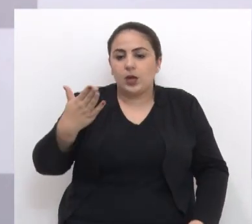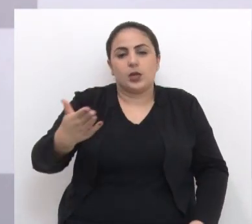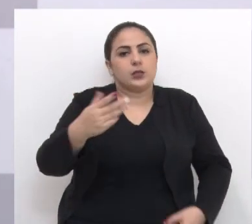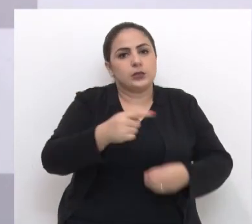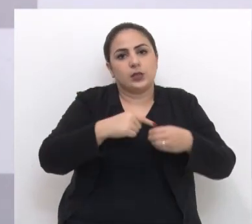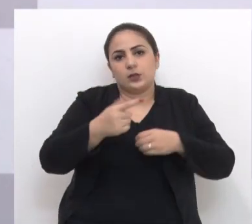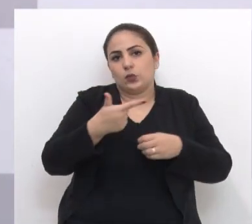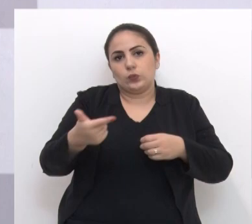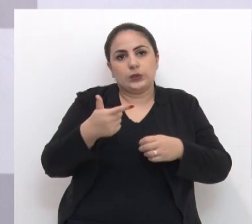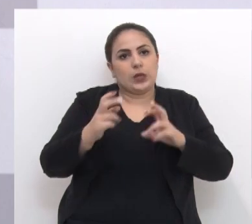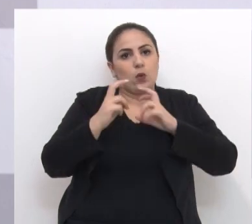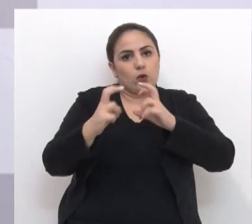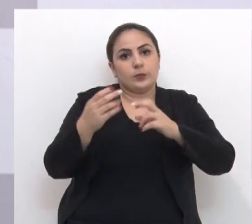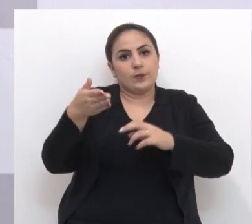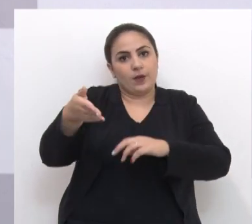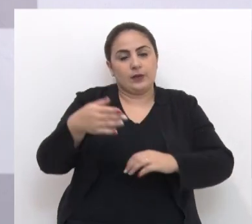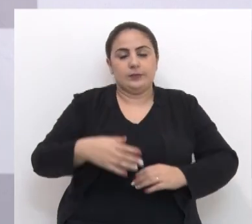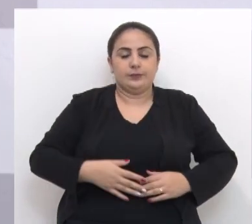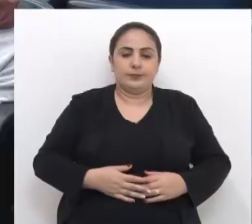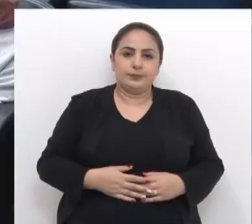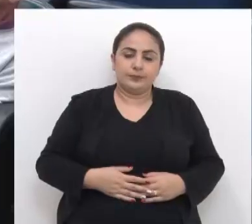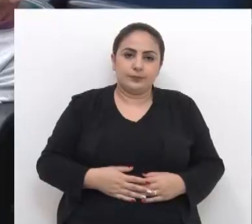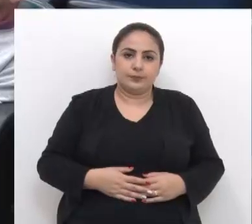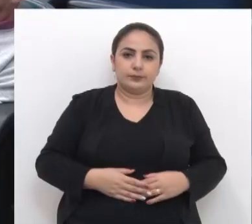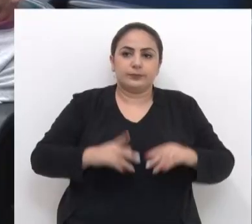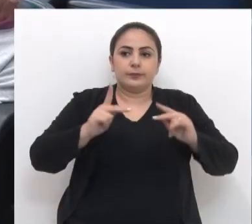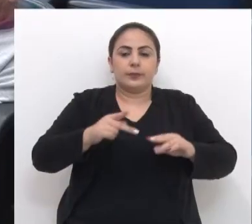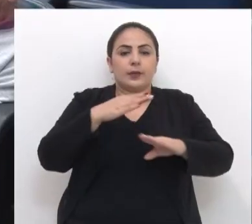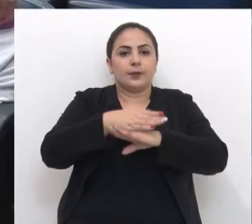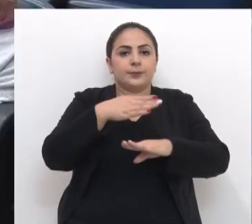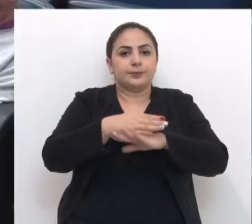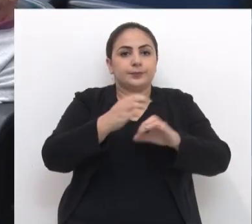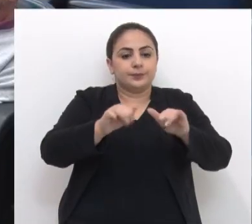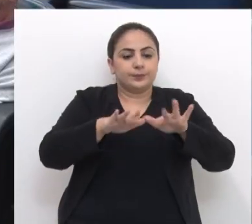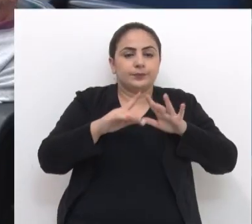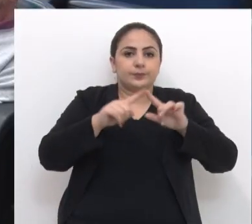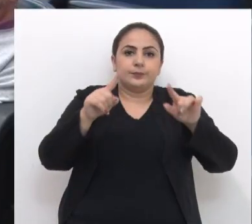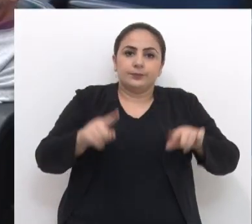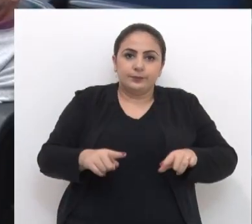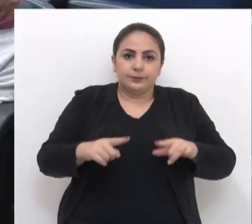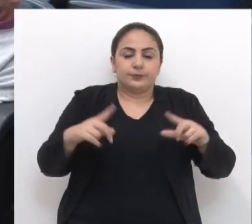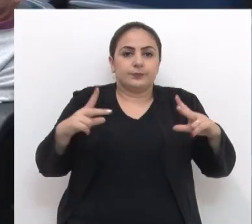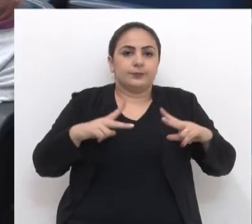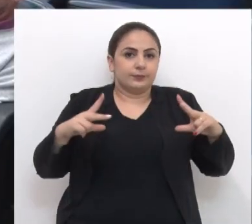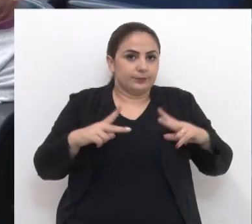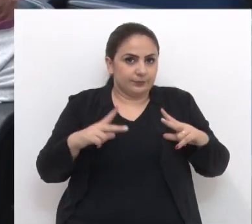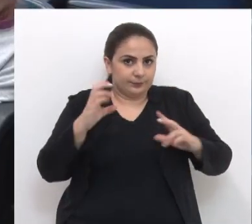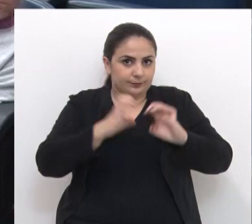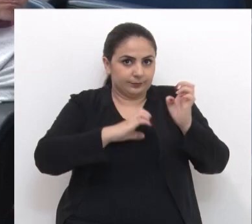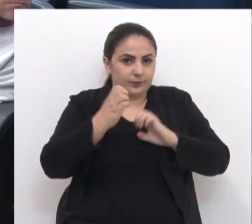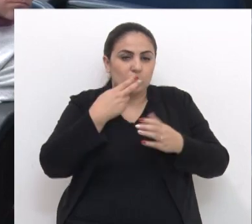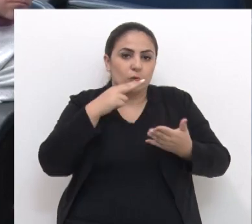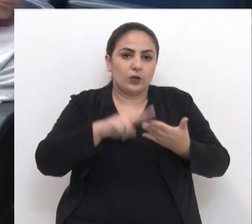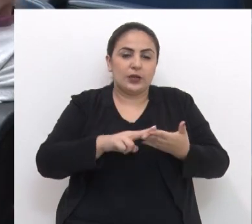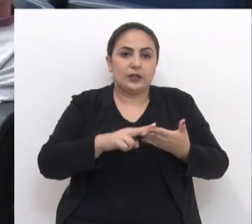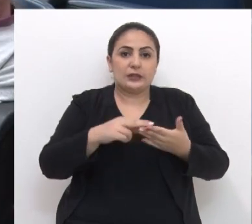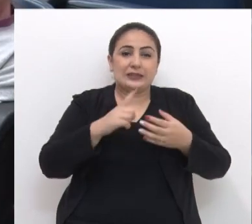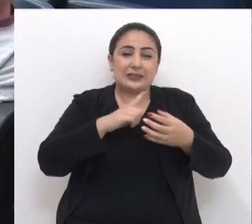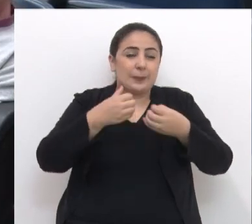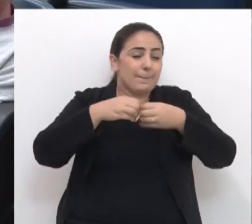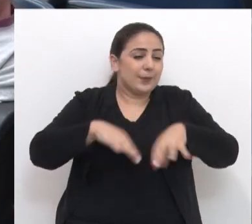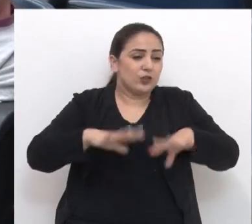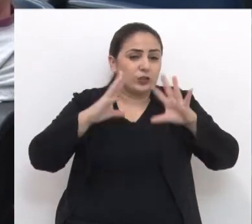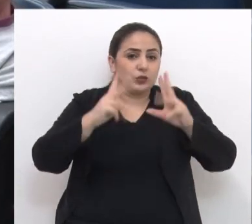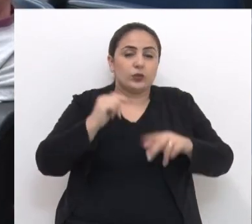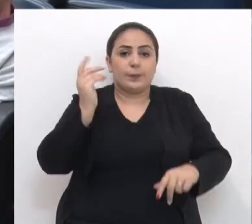como chegar no Cidade Nova, porque não tem transporte público que vai até lá. Para os participantes da audiência pública, a privatização vai trazer